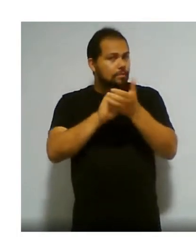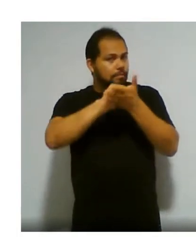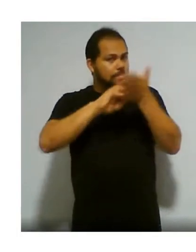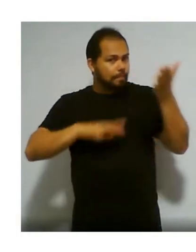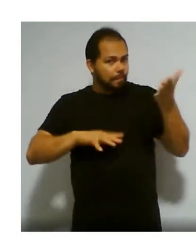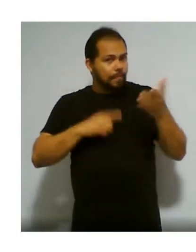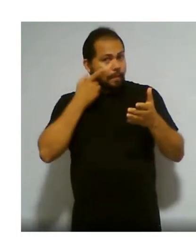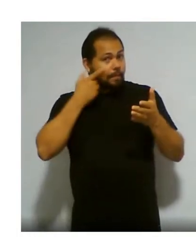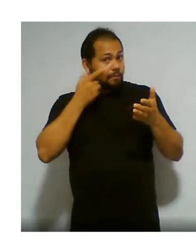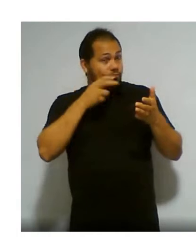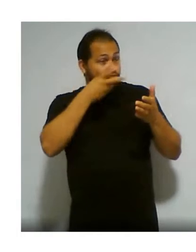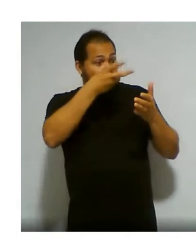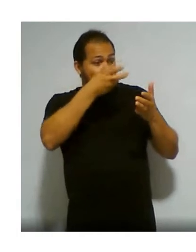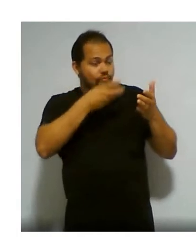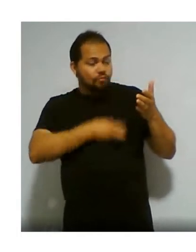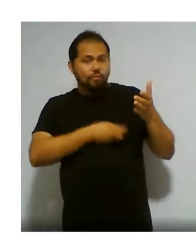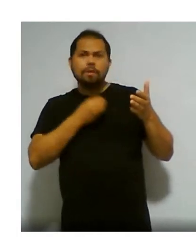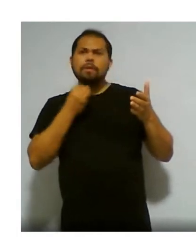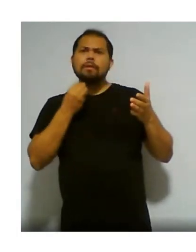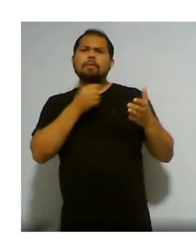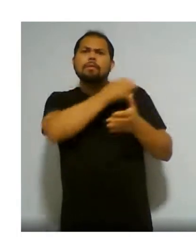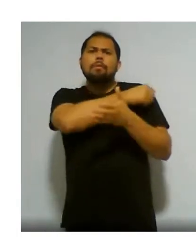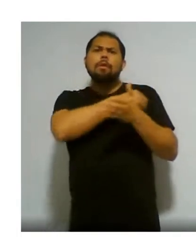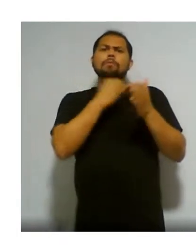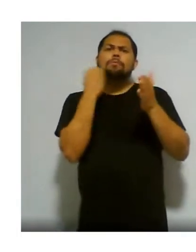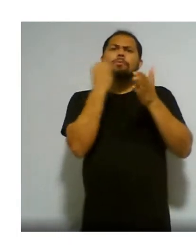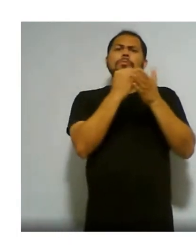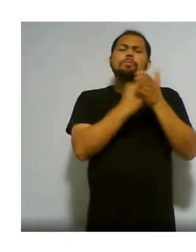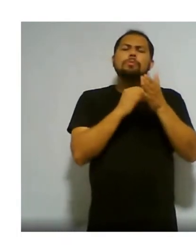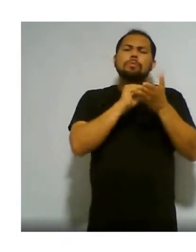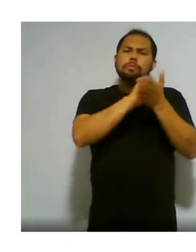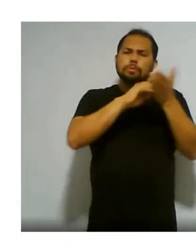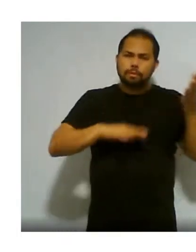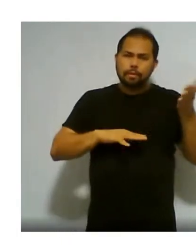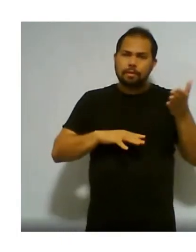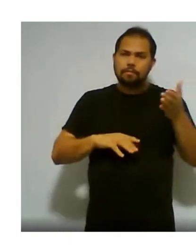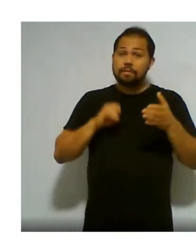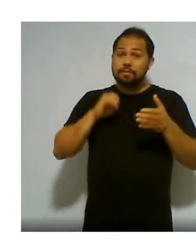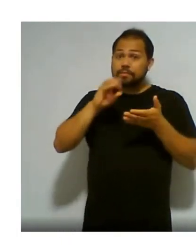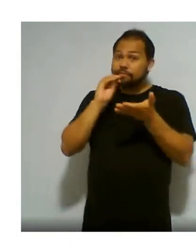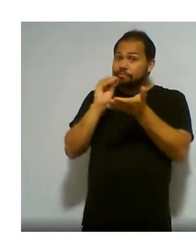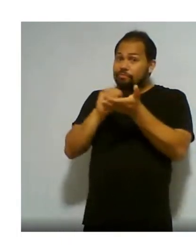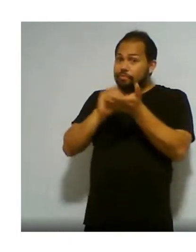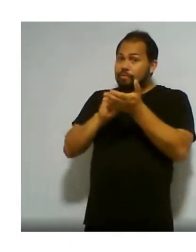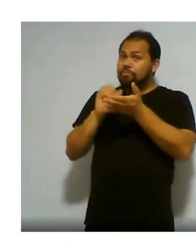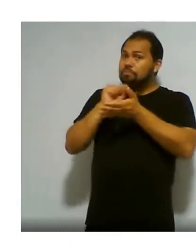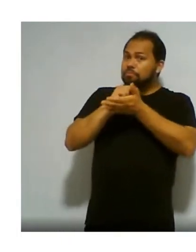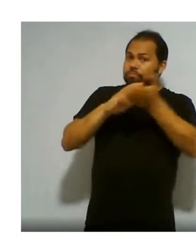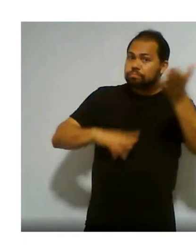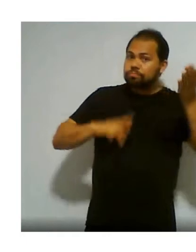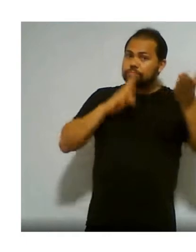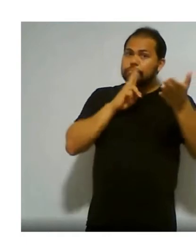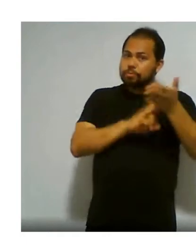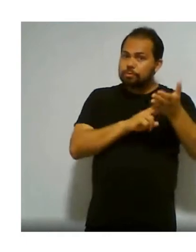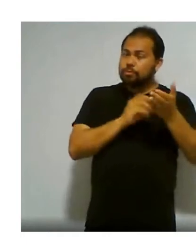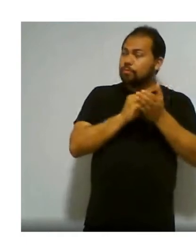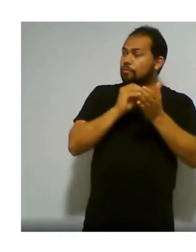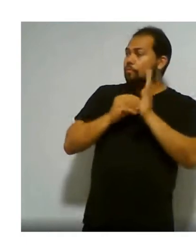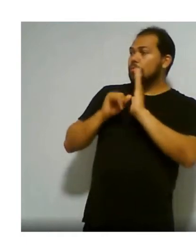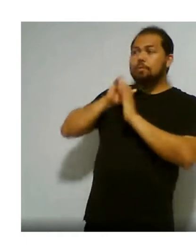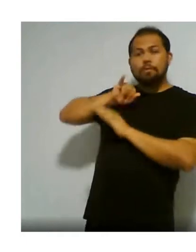tarefa, quem não mandou a tarefa eu vou repassar para a coordenação, informando,